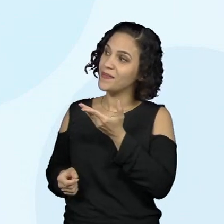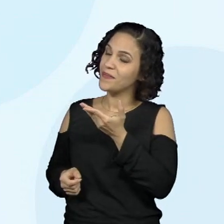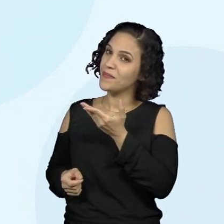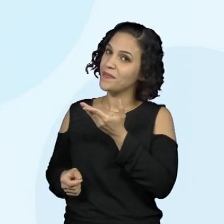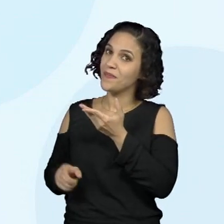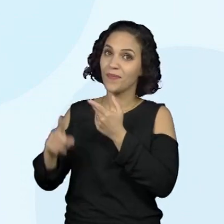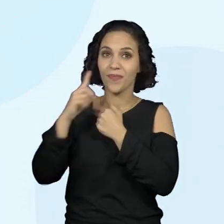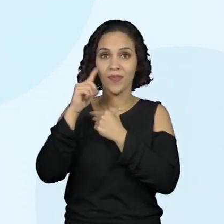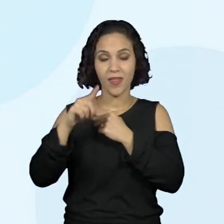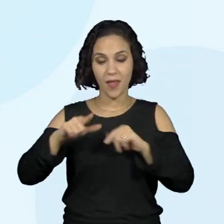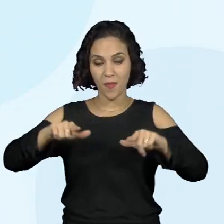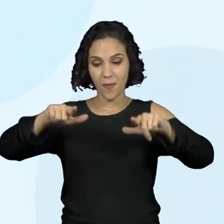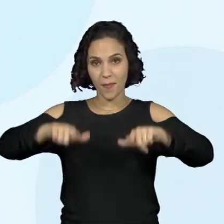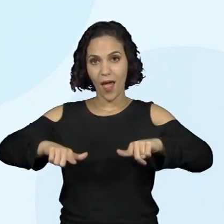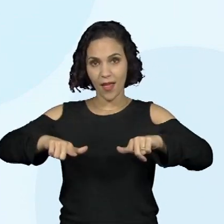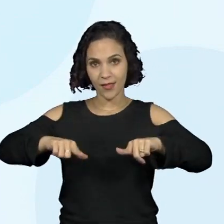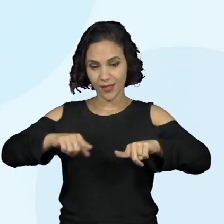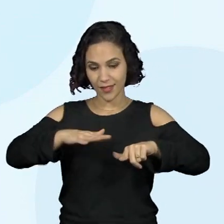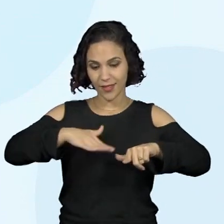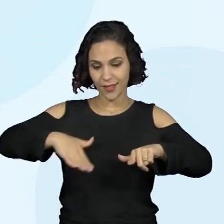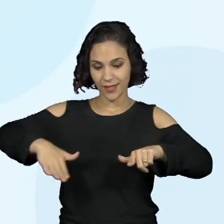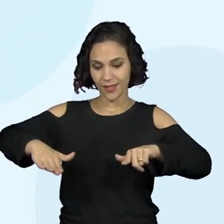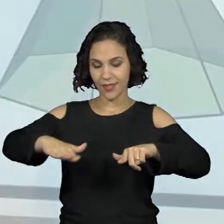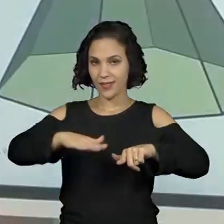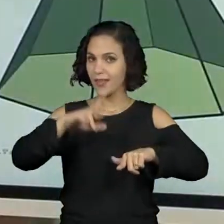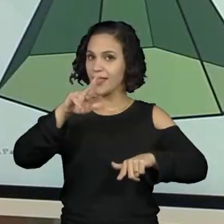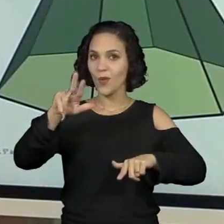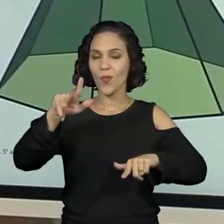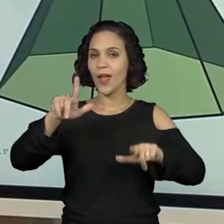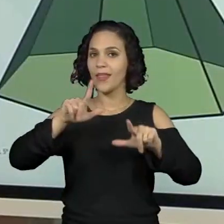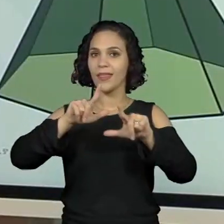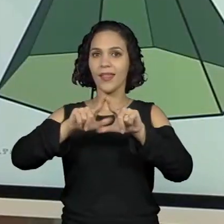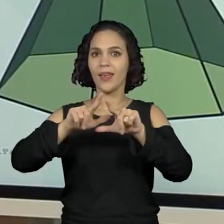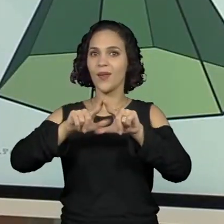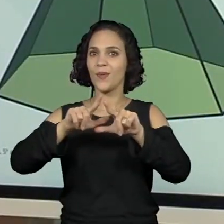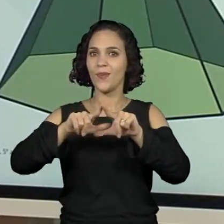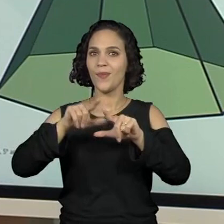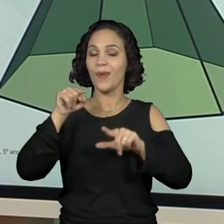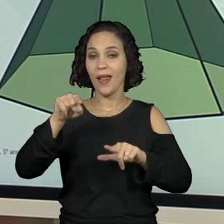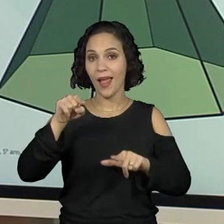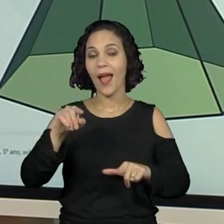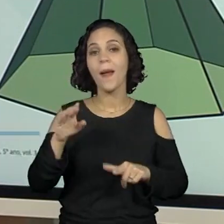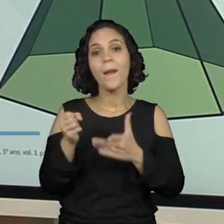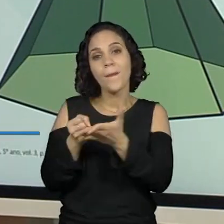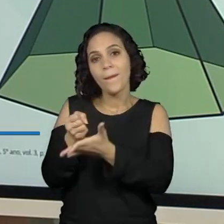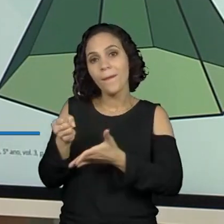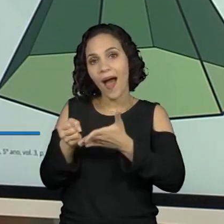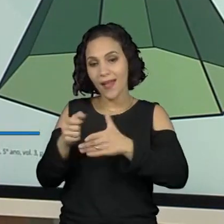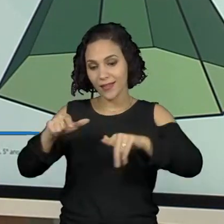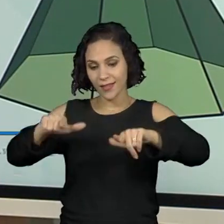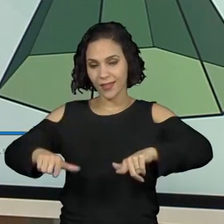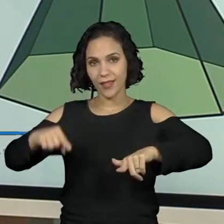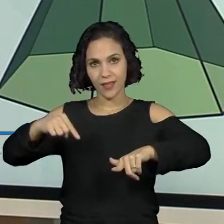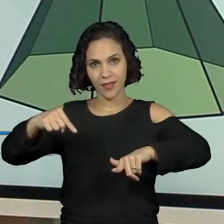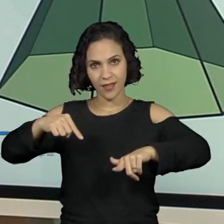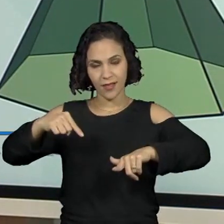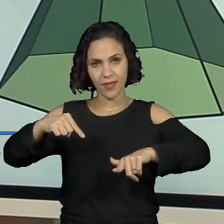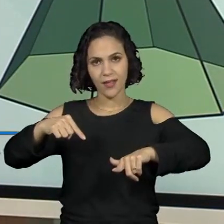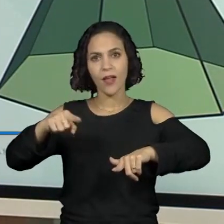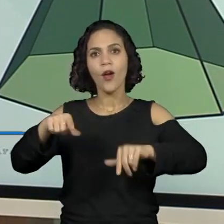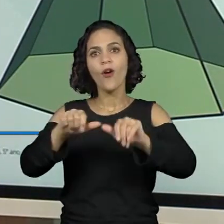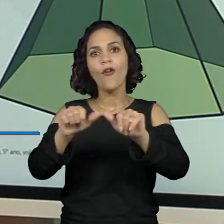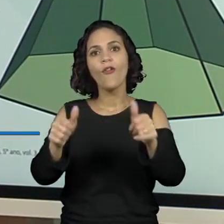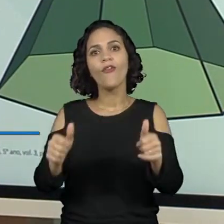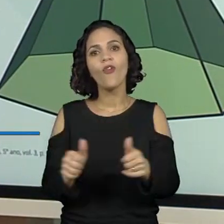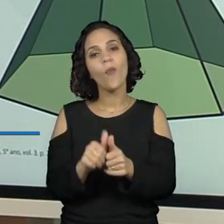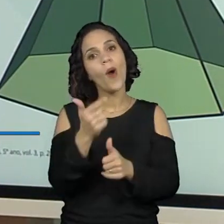que não é, ou seja, uma base, não é? Então, temos aí uma base que tem o formato de